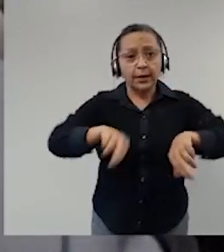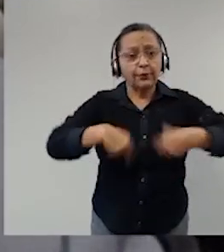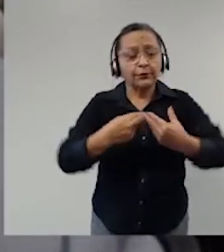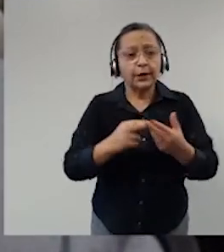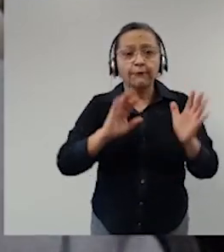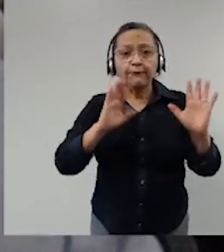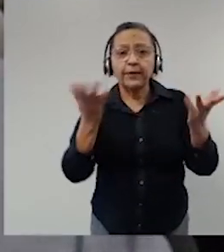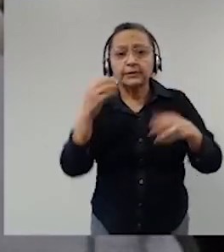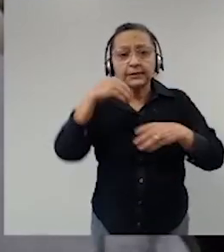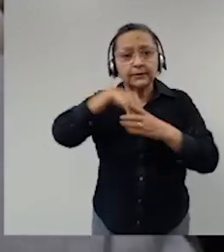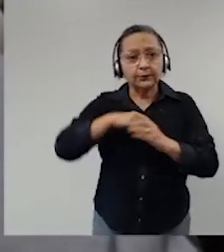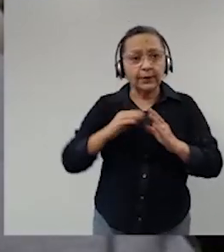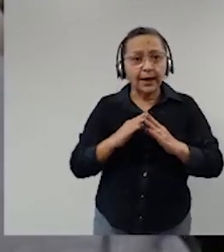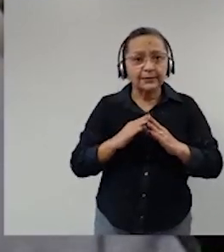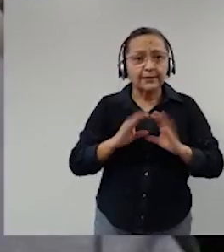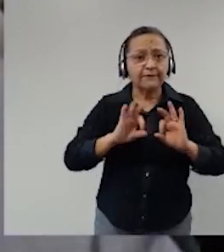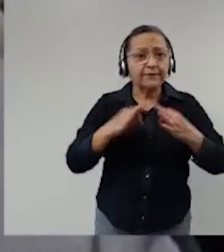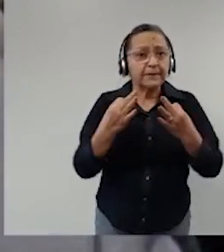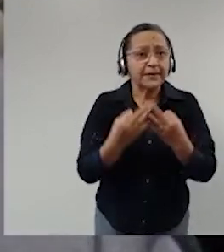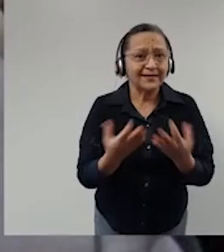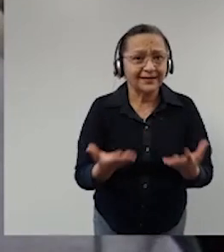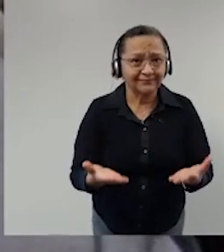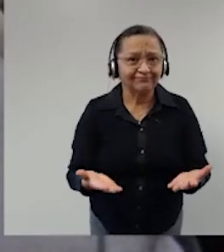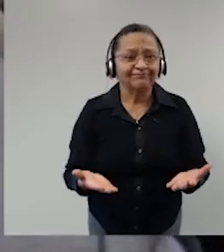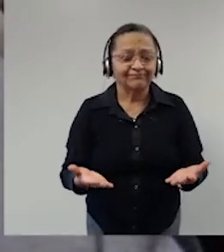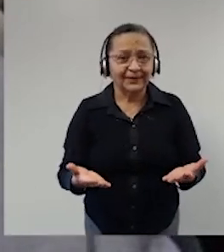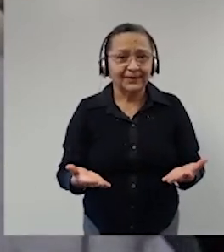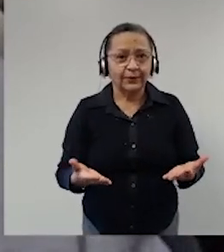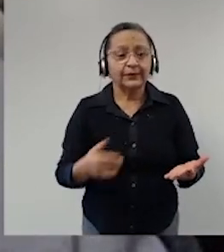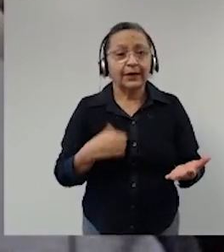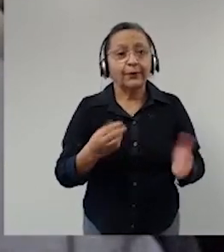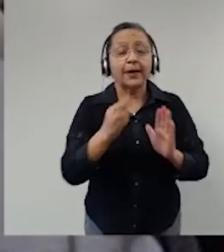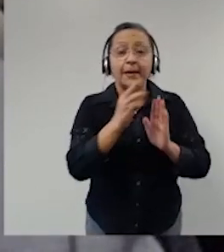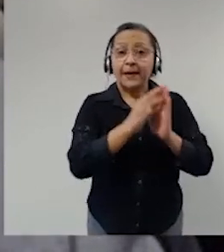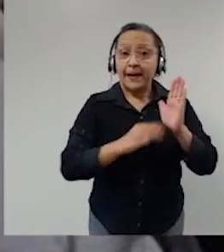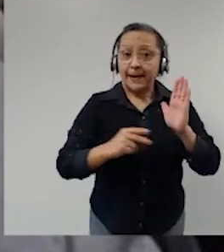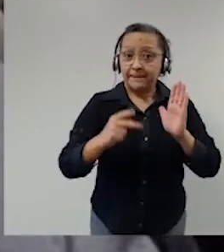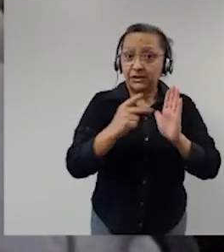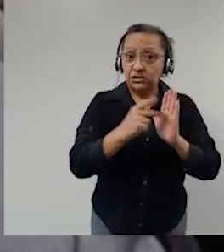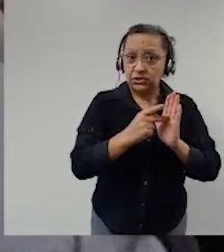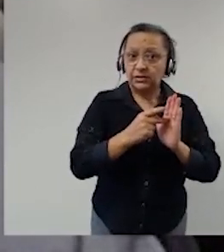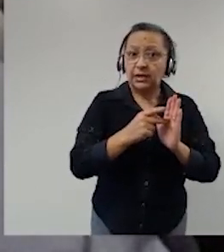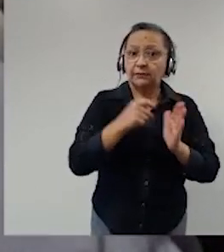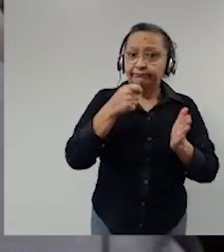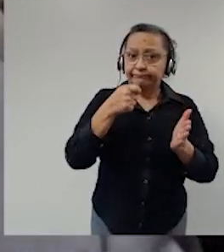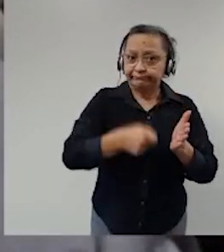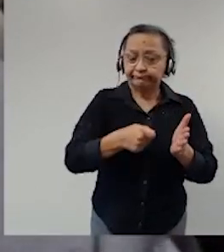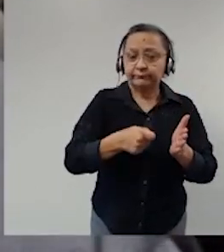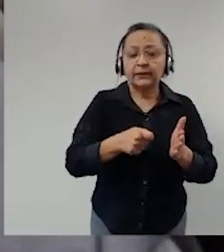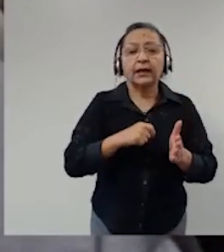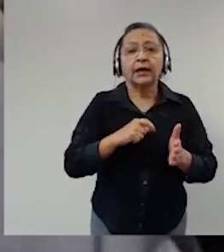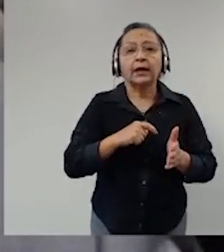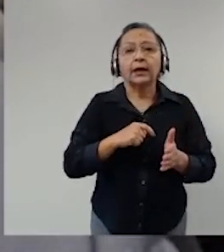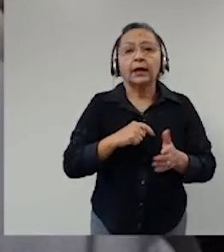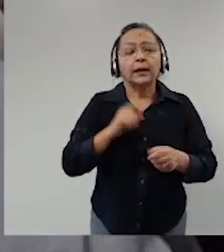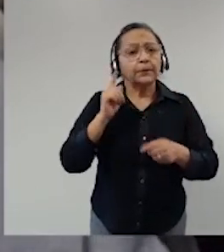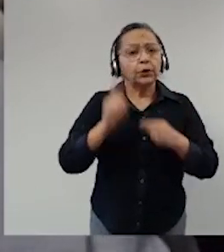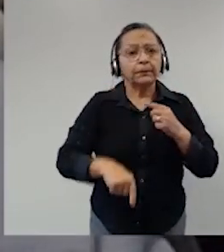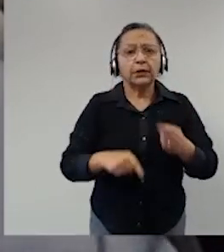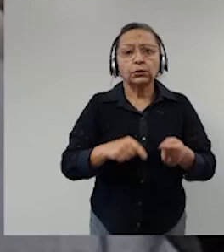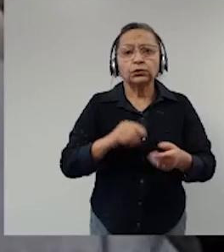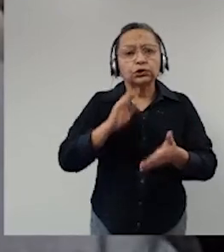inglês. Então, a medida é uma medida restritiva de liberdade, sem dúvida